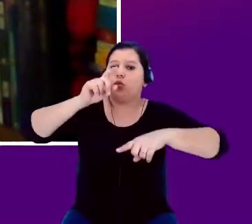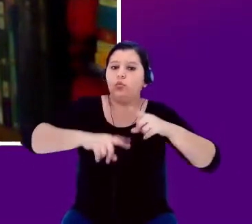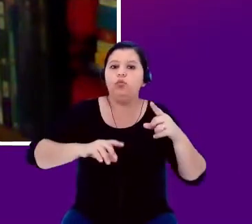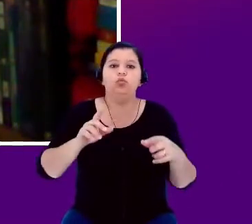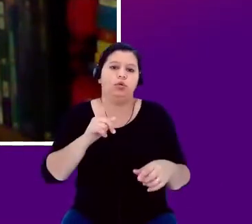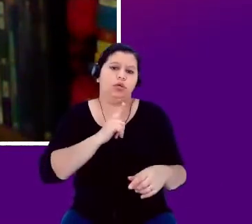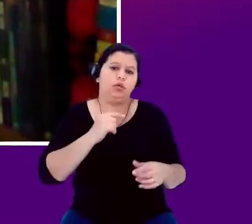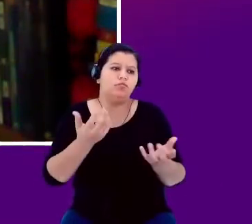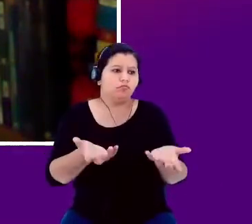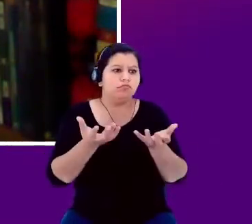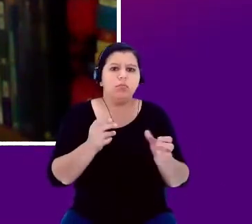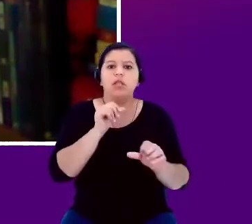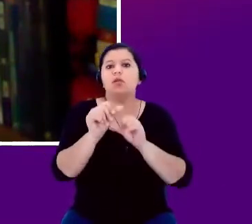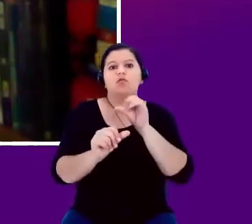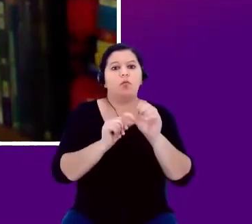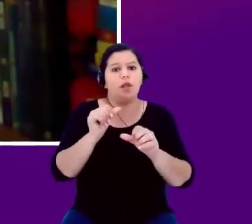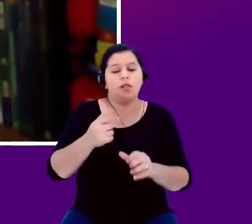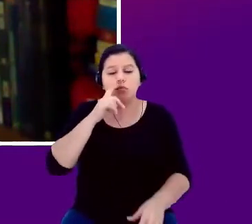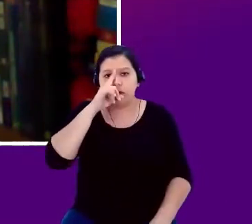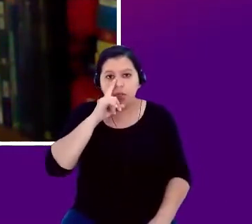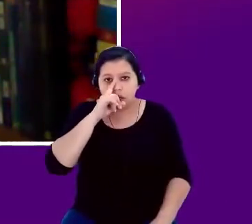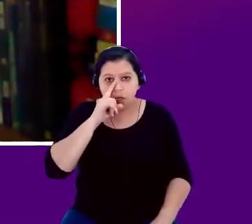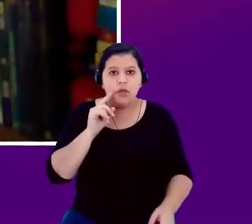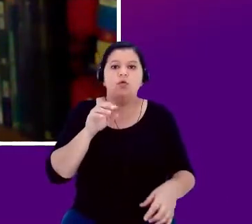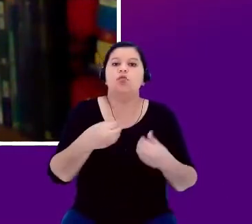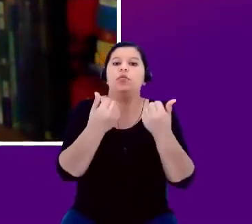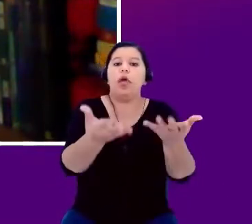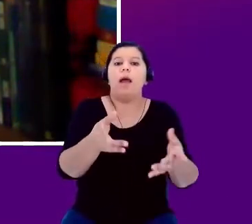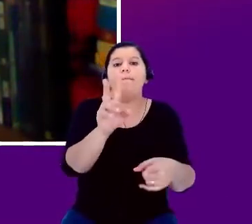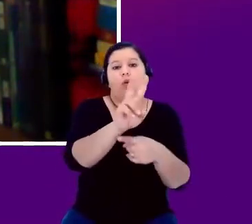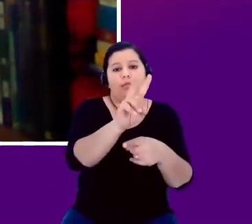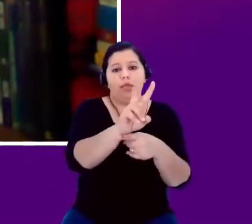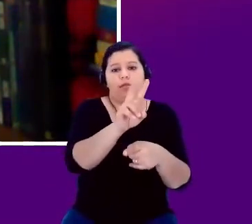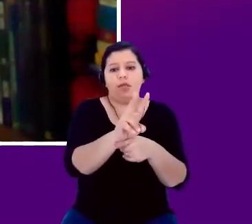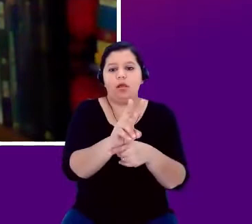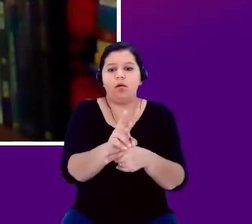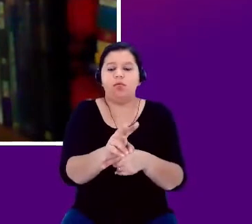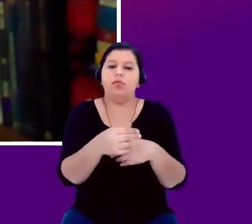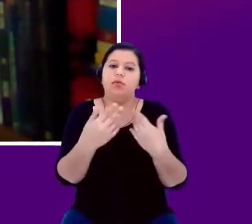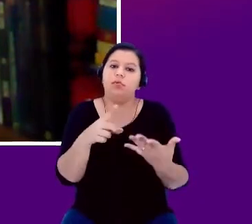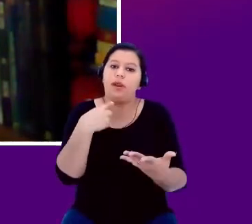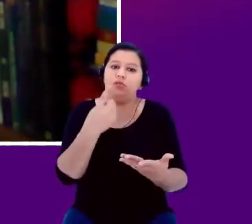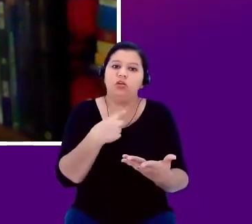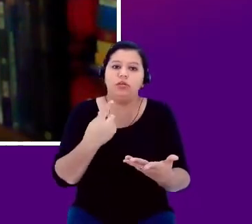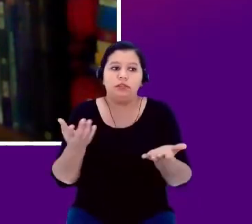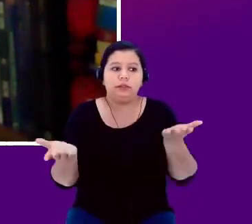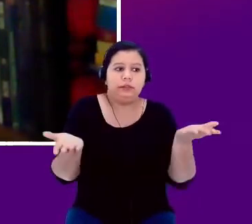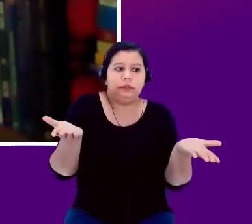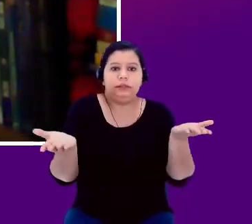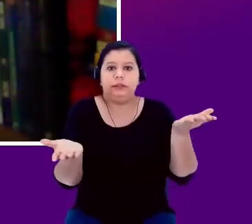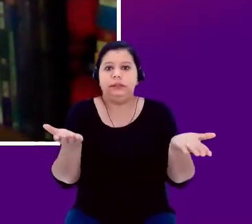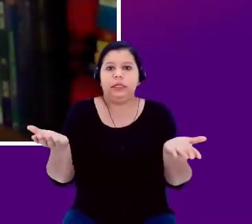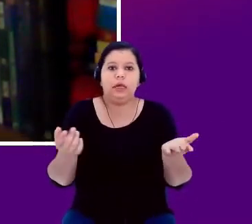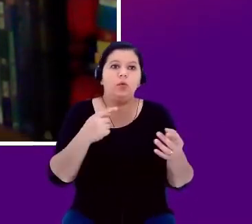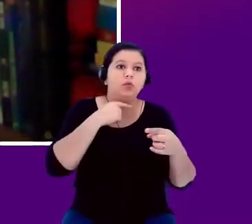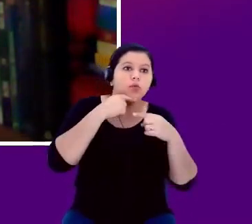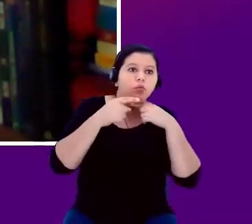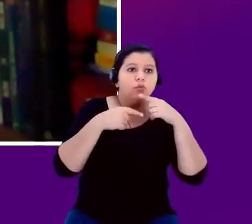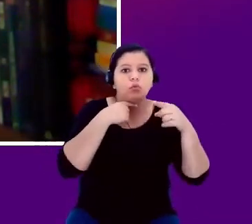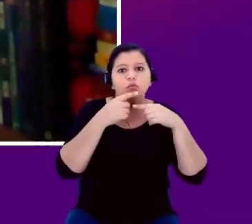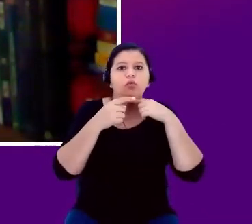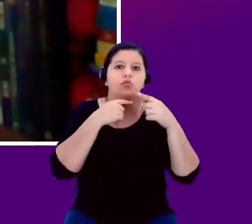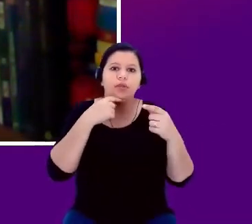risco, compartilhamento de risco, dar proteção, né? E para lidar com essas incertezas é preciso